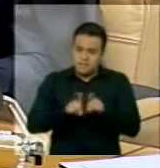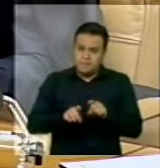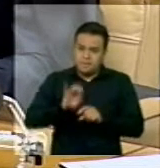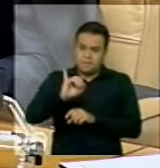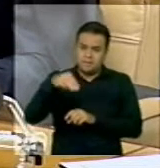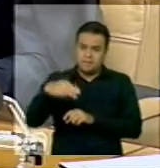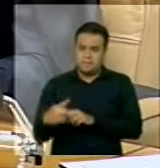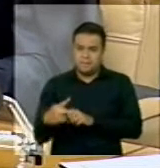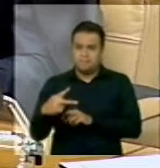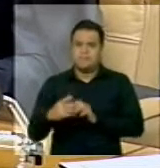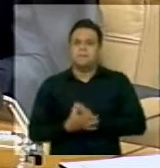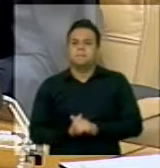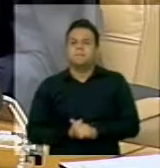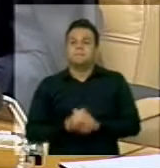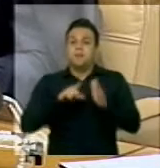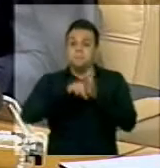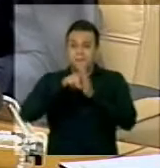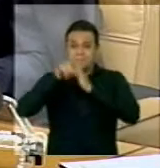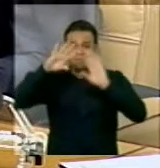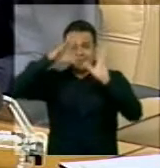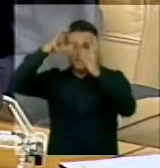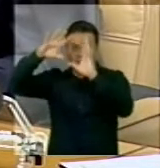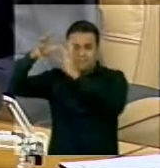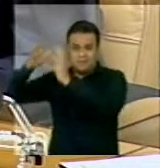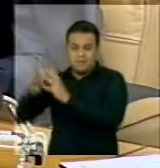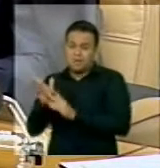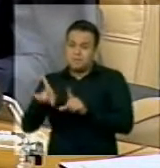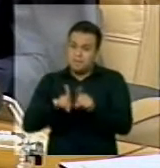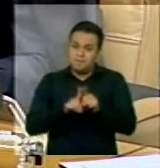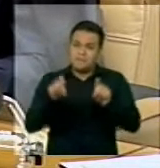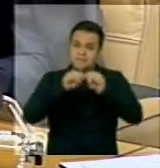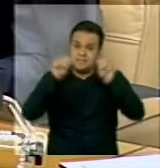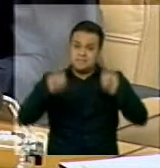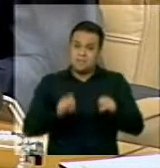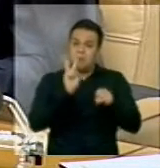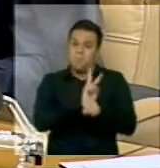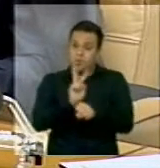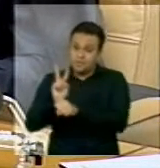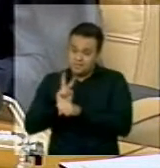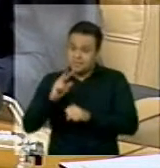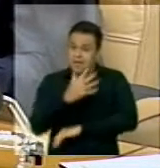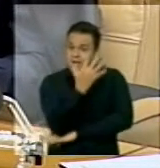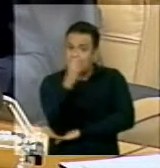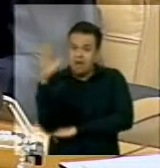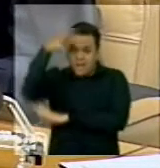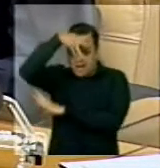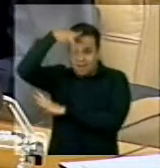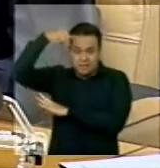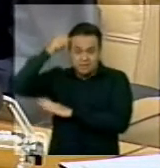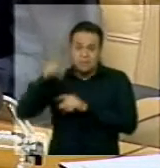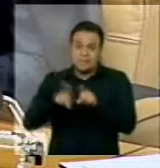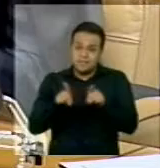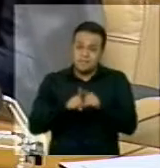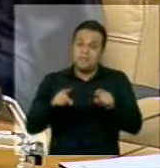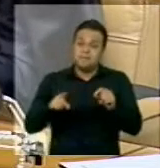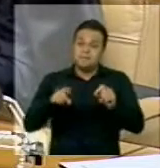Instituto Nacional de Pesquisas Espaciais, e pelo Sistema de Proteção da Amazônia e pelo Sistema Brasileiro de